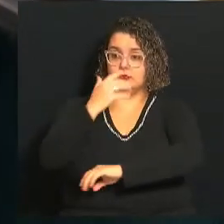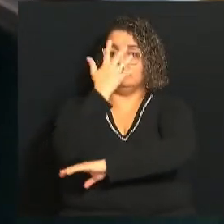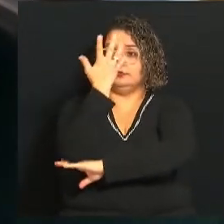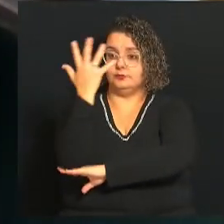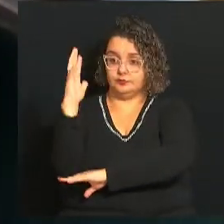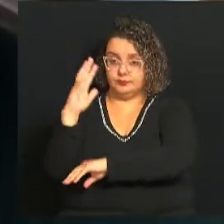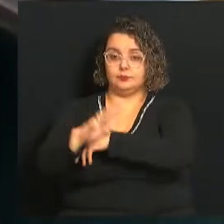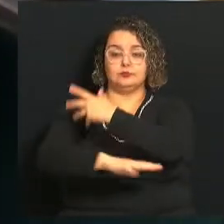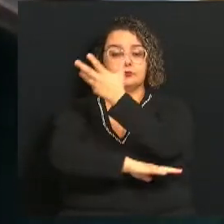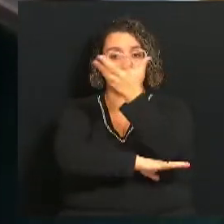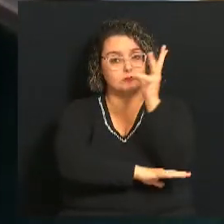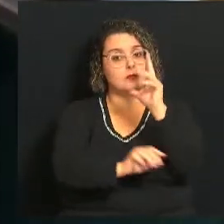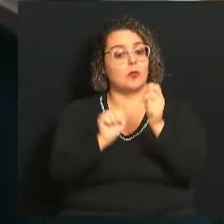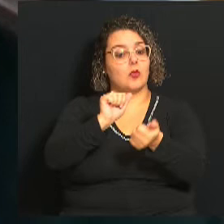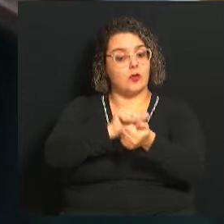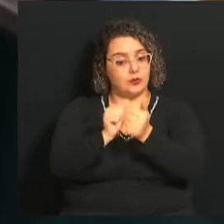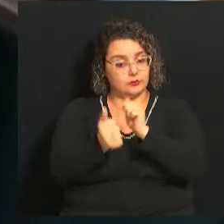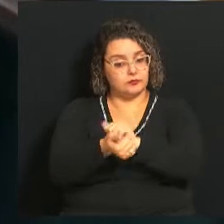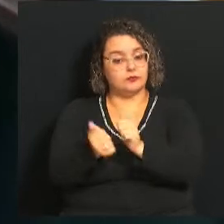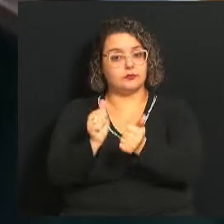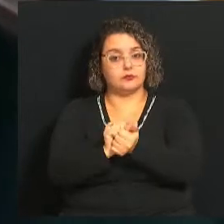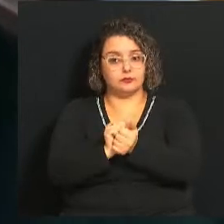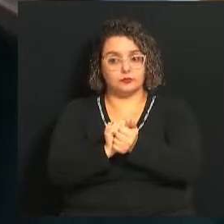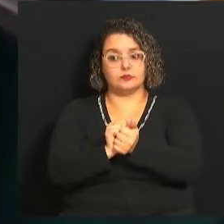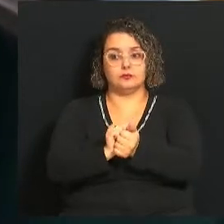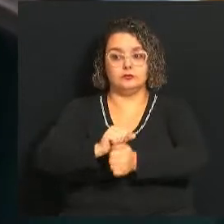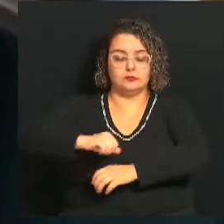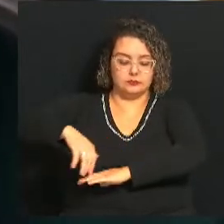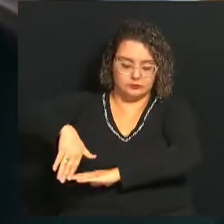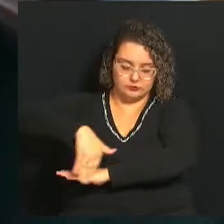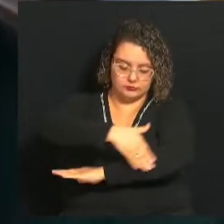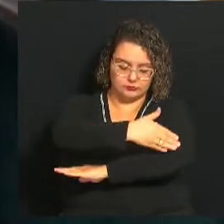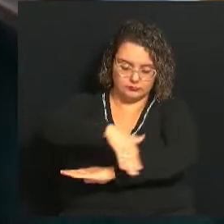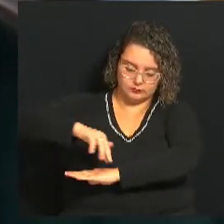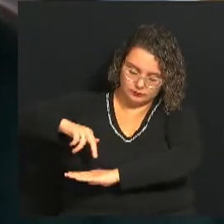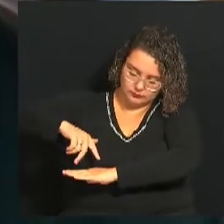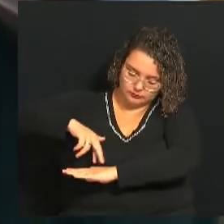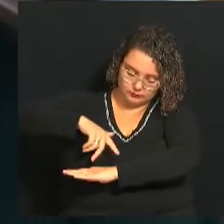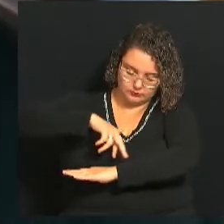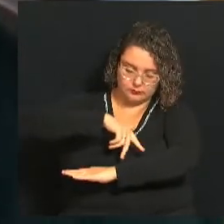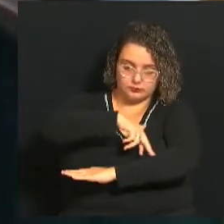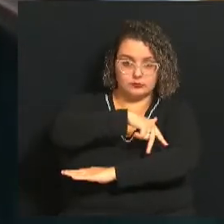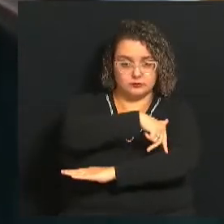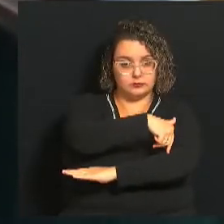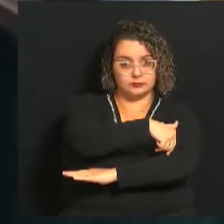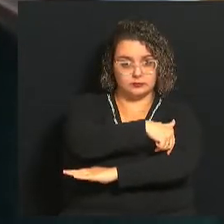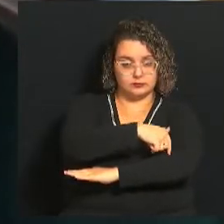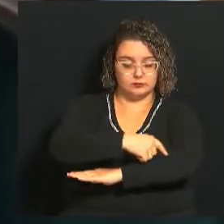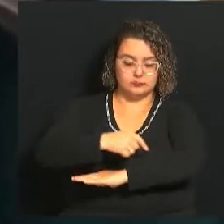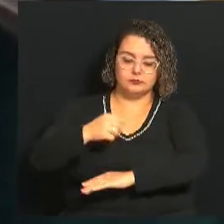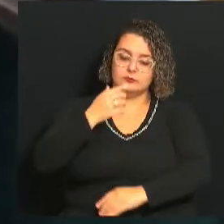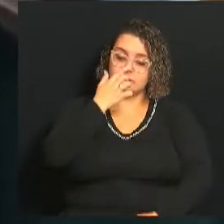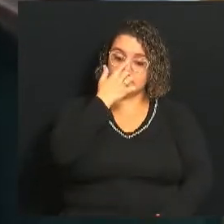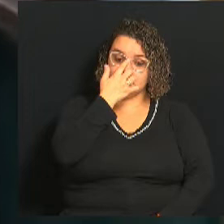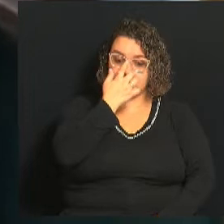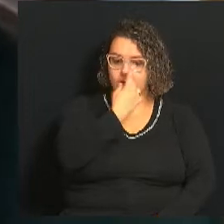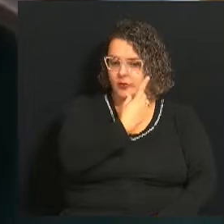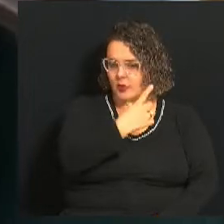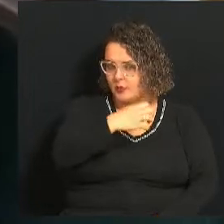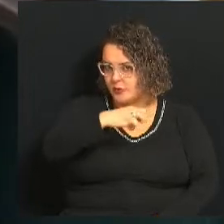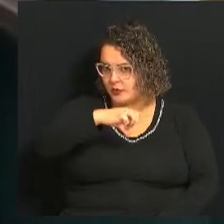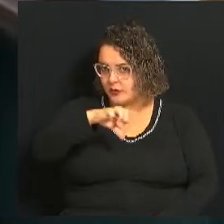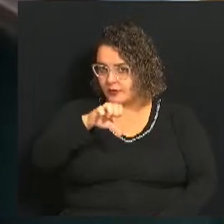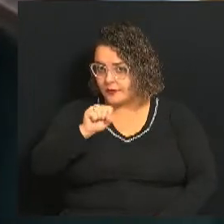mais adequadas às calçadas. E, em 1980, aqui